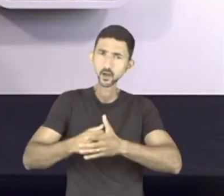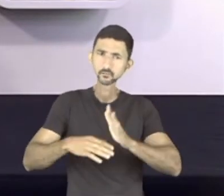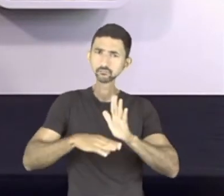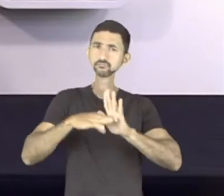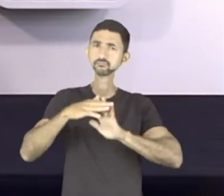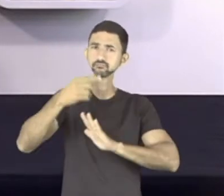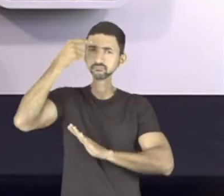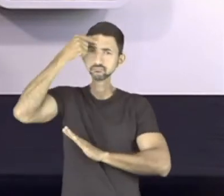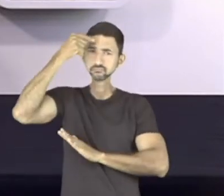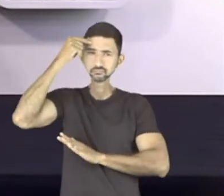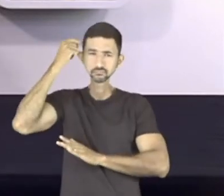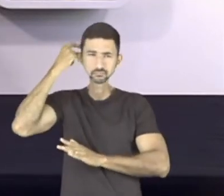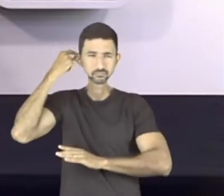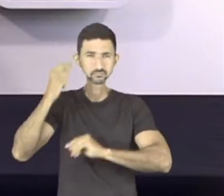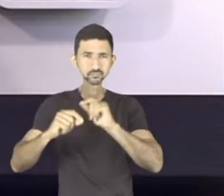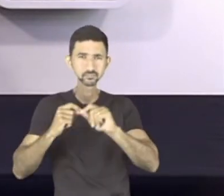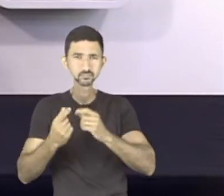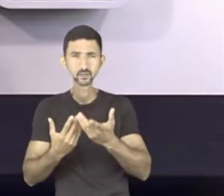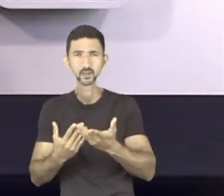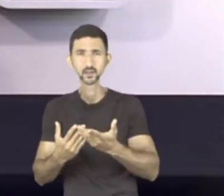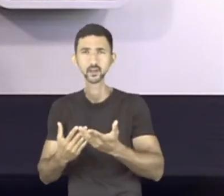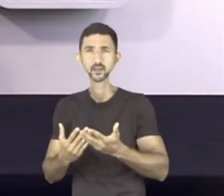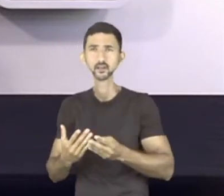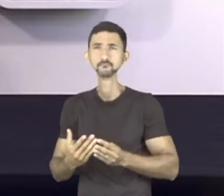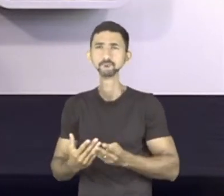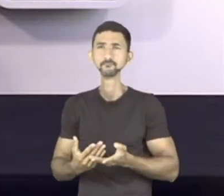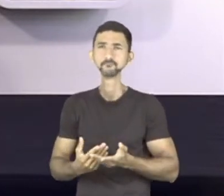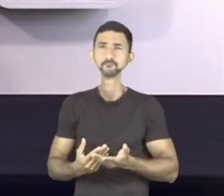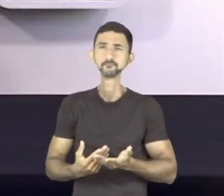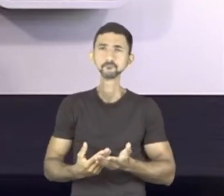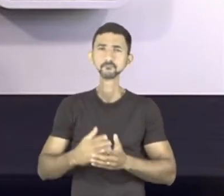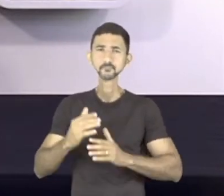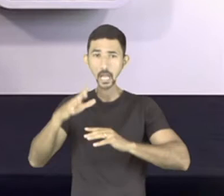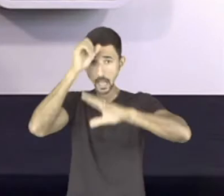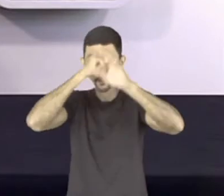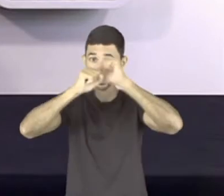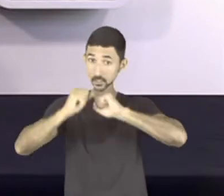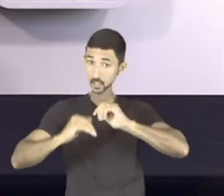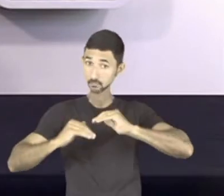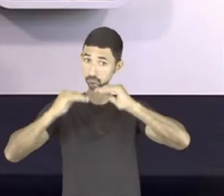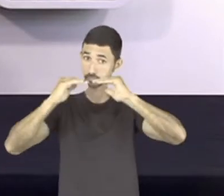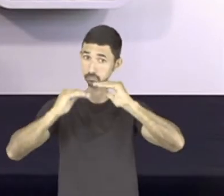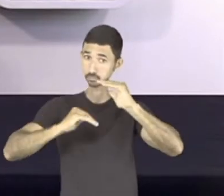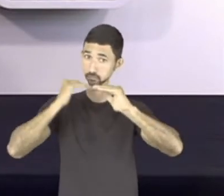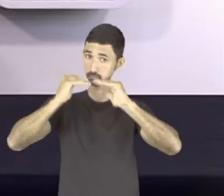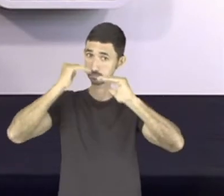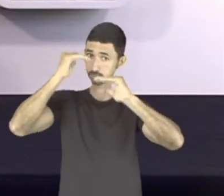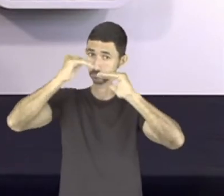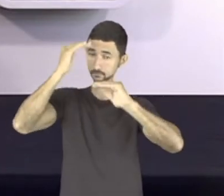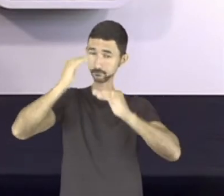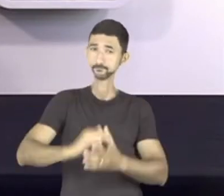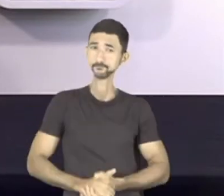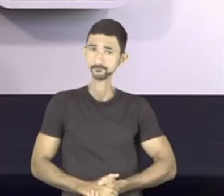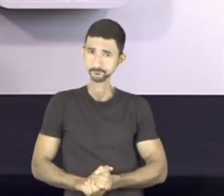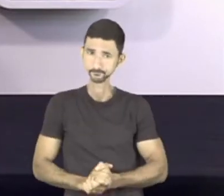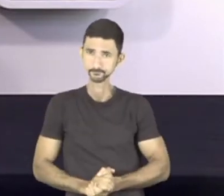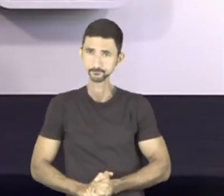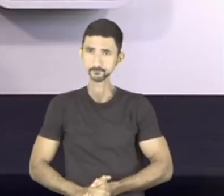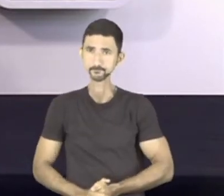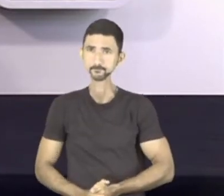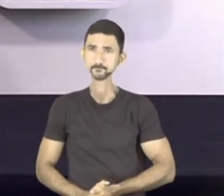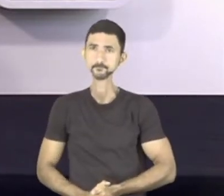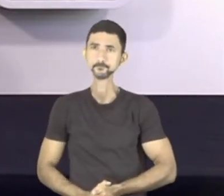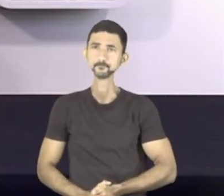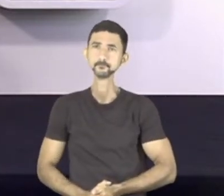de maturidade, um nível de aprendizado maior, nível de maturidade